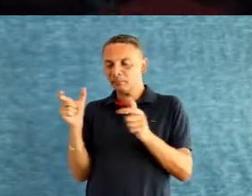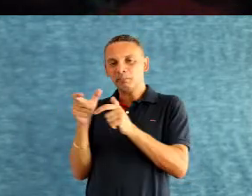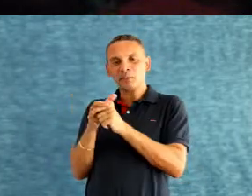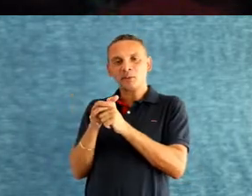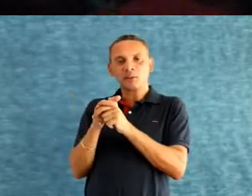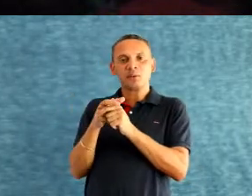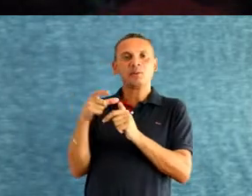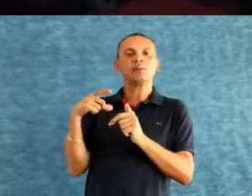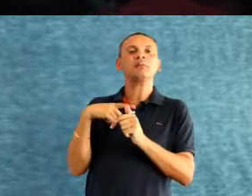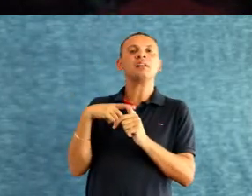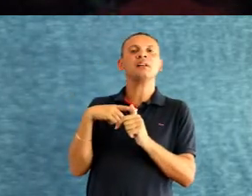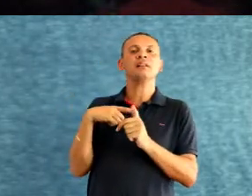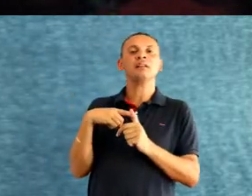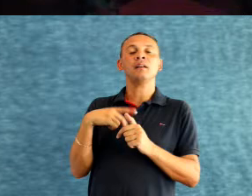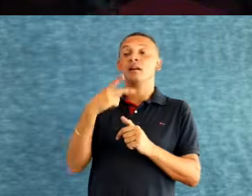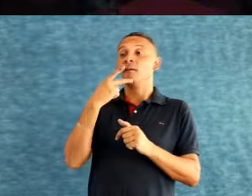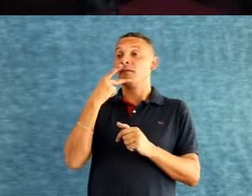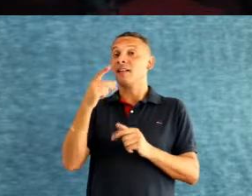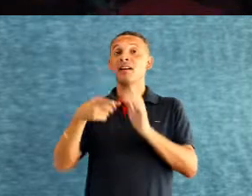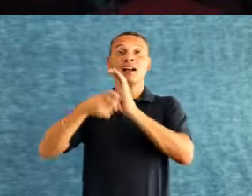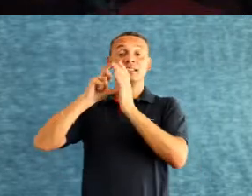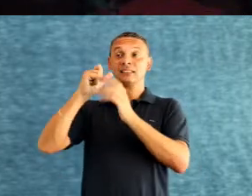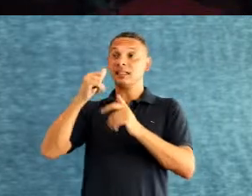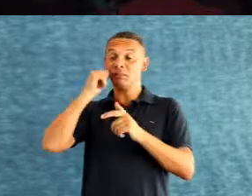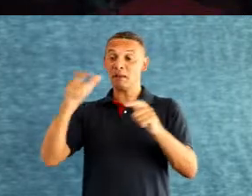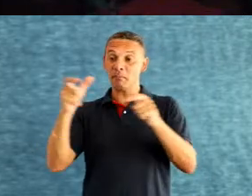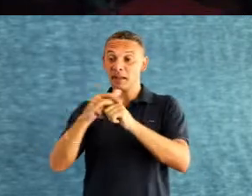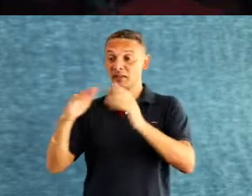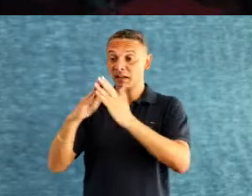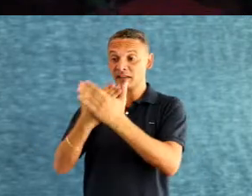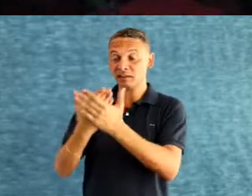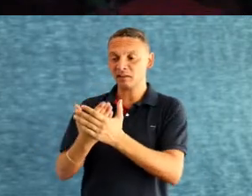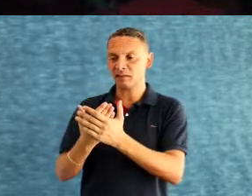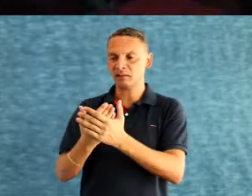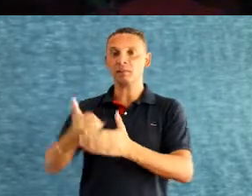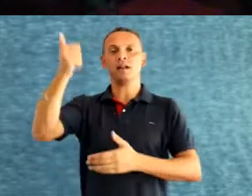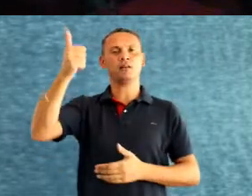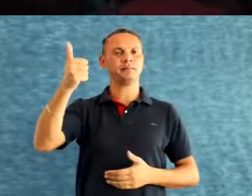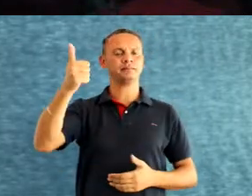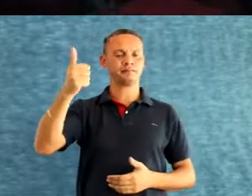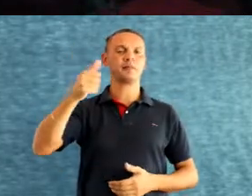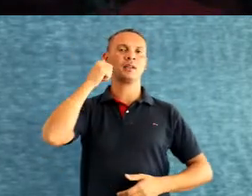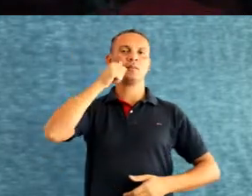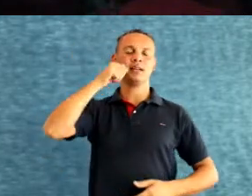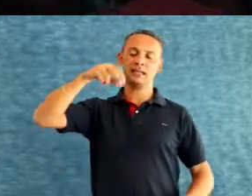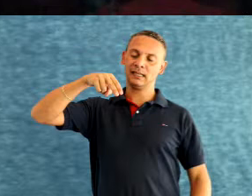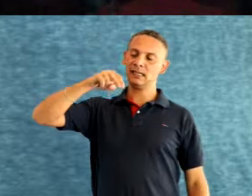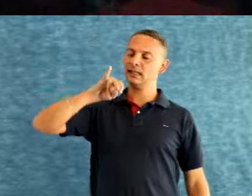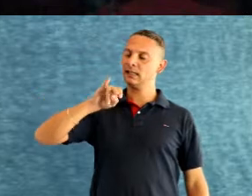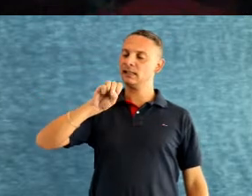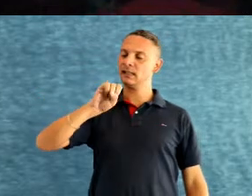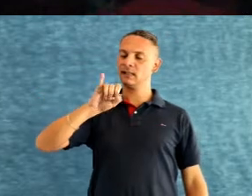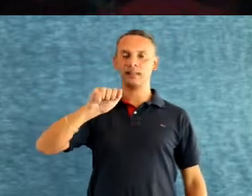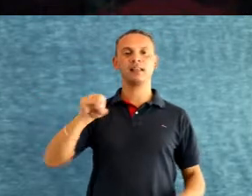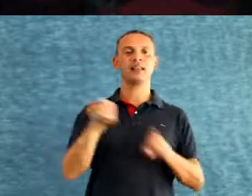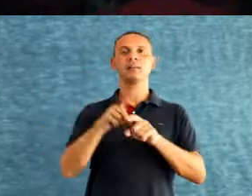diz, garantir a qualidade do ensino. Nízia se posicionou também a favor da prática da educação física, que,